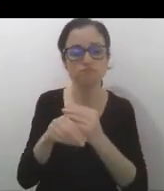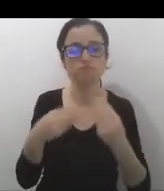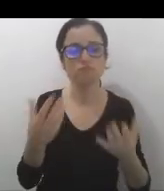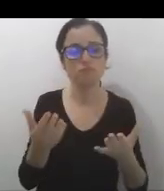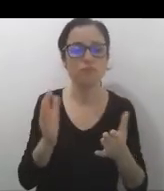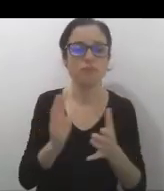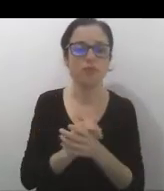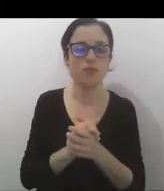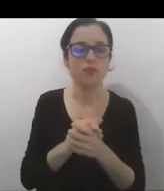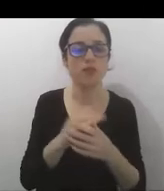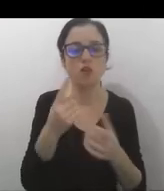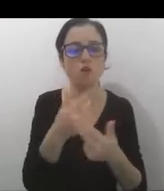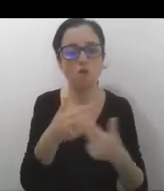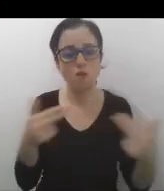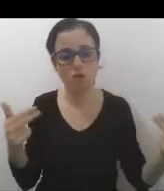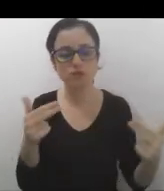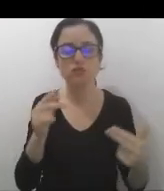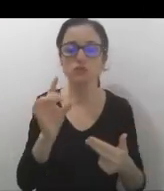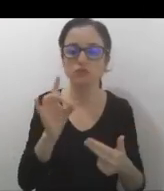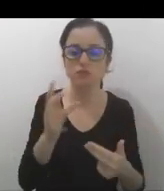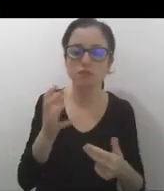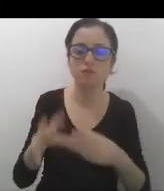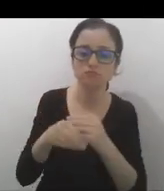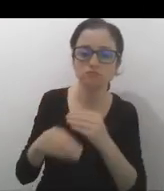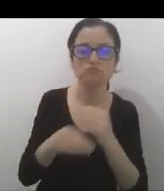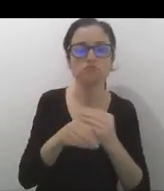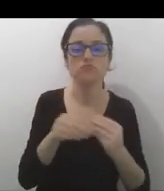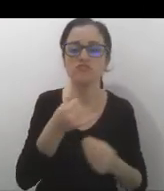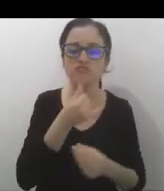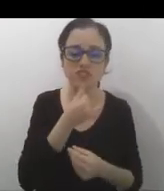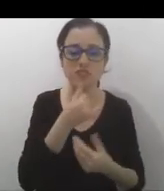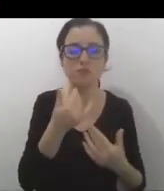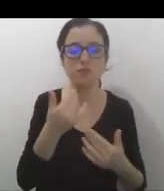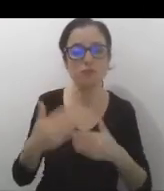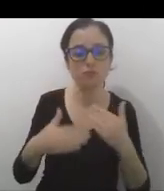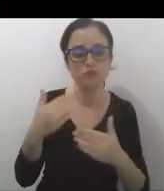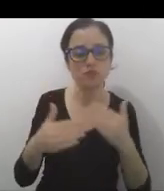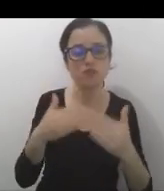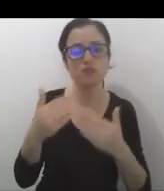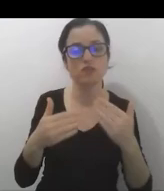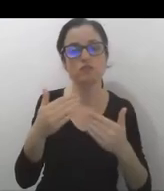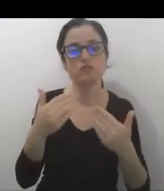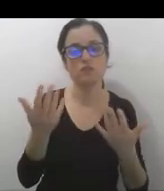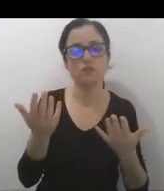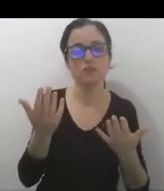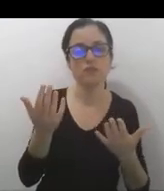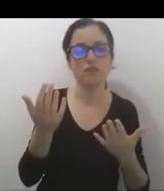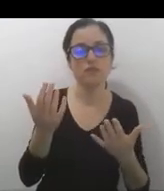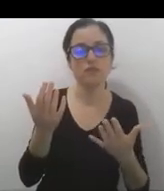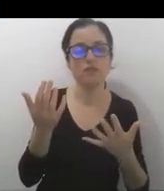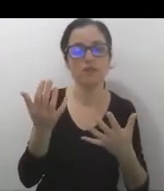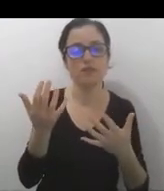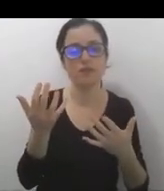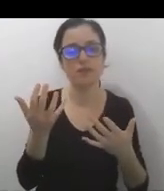está meio que, muito tristemente, andando para trás, né? Porque várias dessas indústrias que a Eta citou,